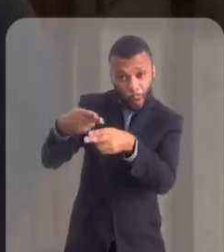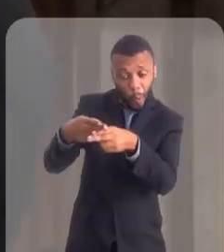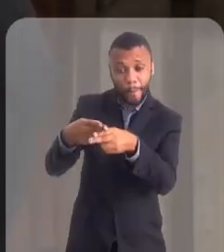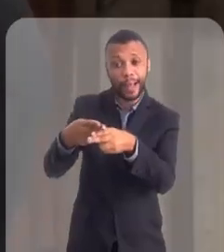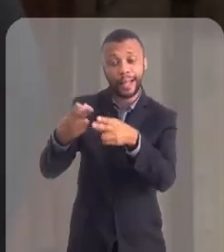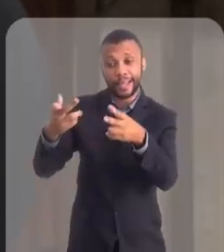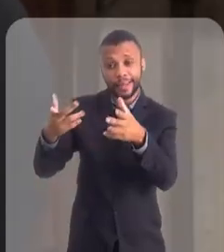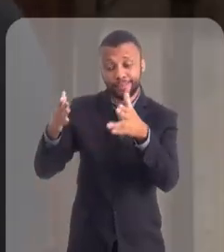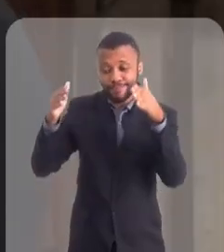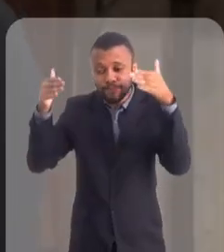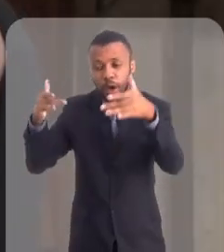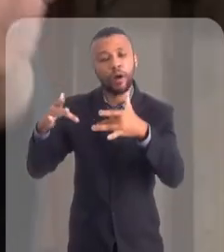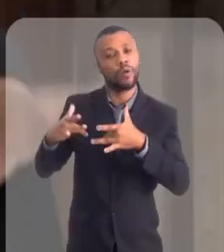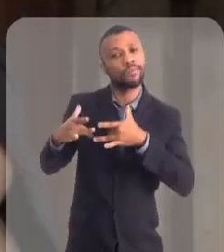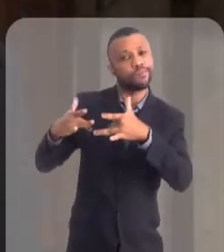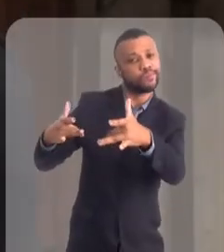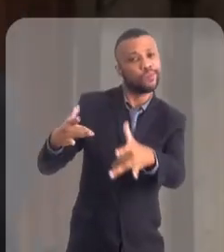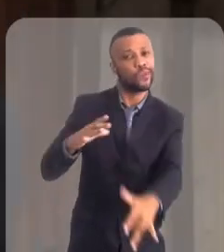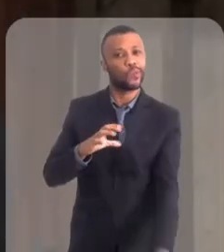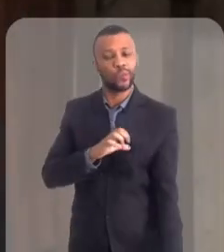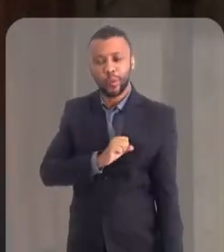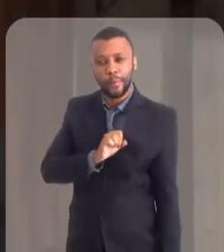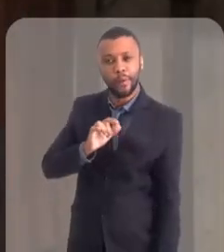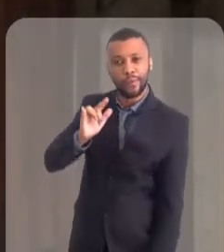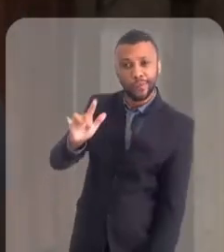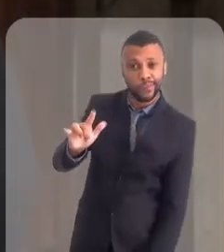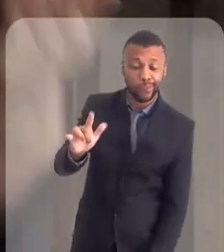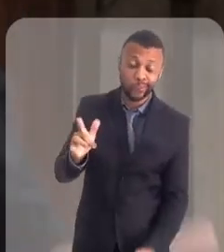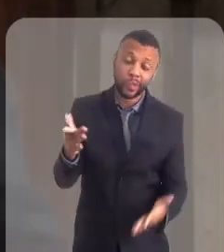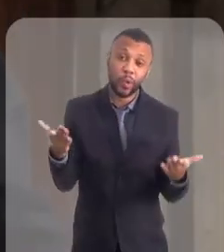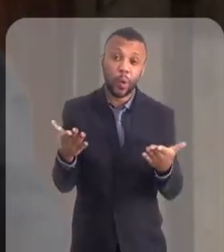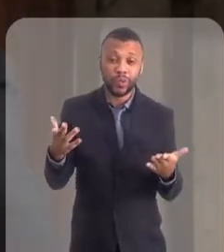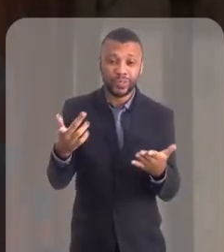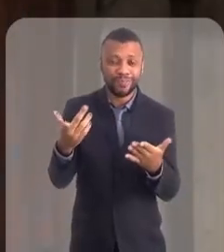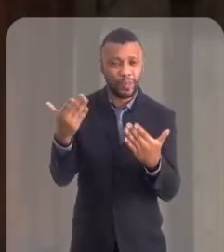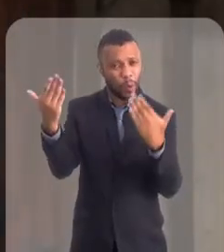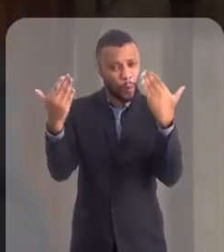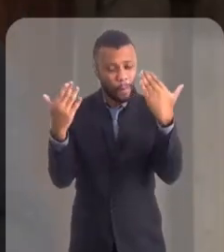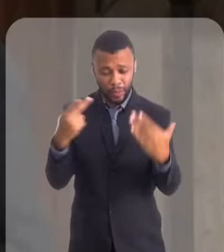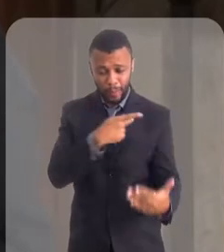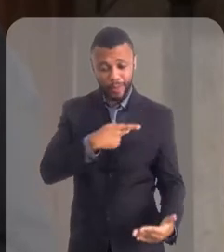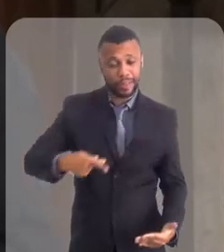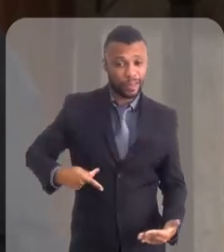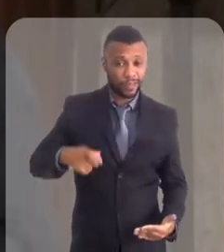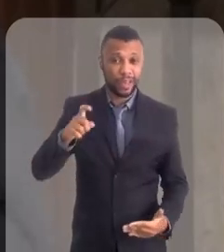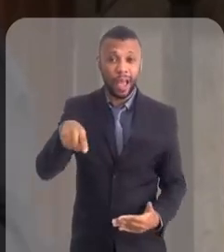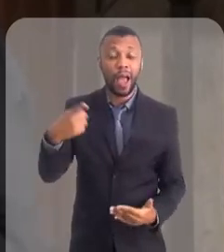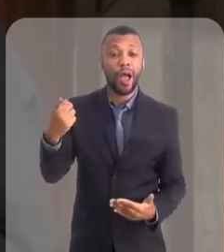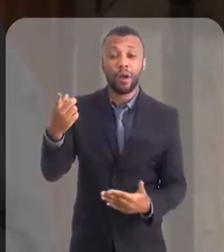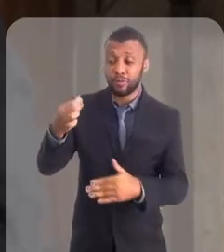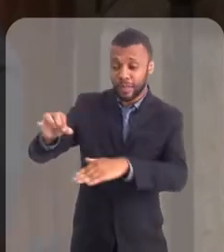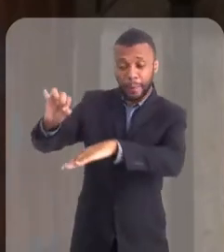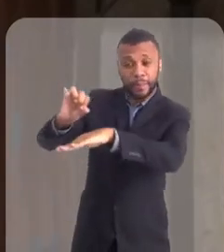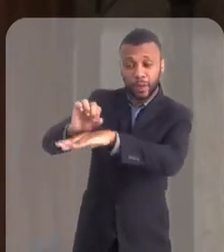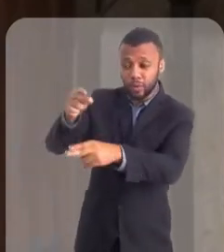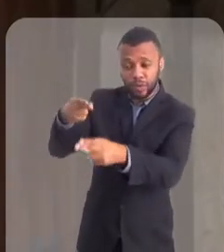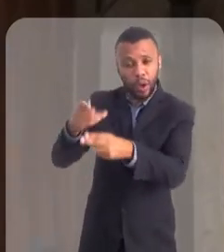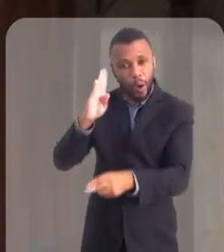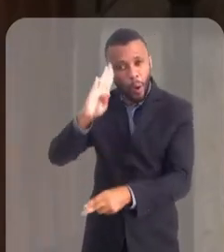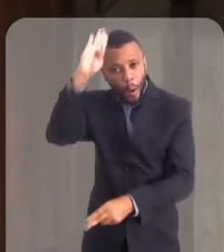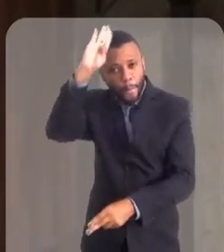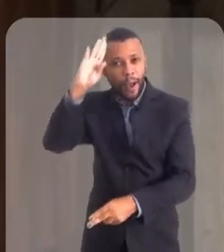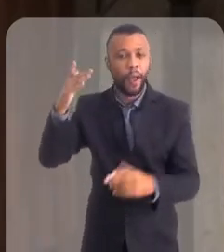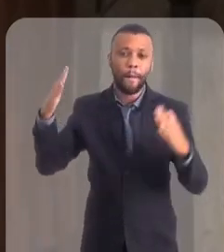E aí, o presidente destas igrejas é o bispo de Roma, atualmente o Papa Francisco. Então, nós estamos ligados